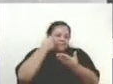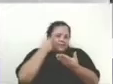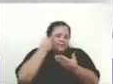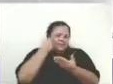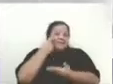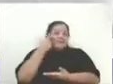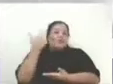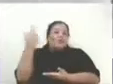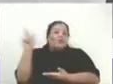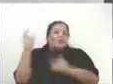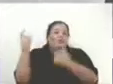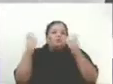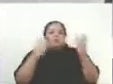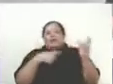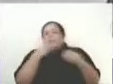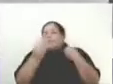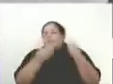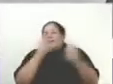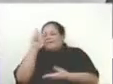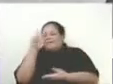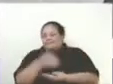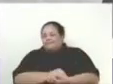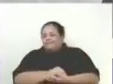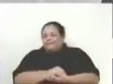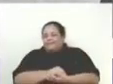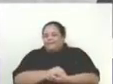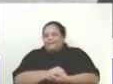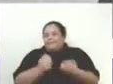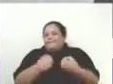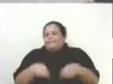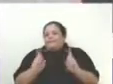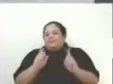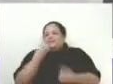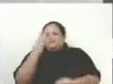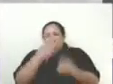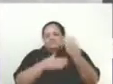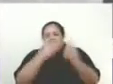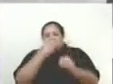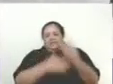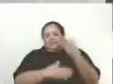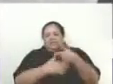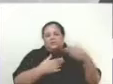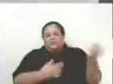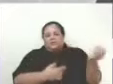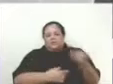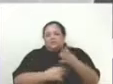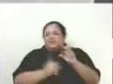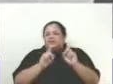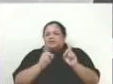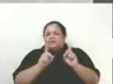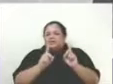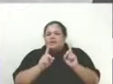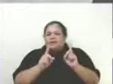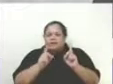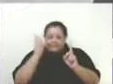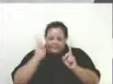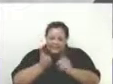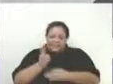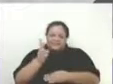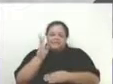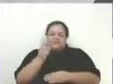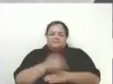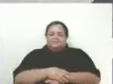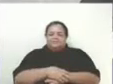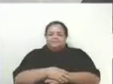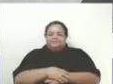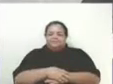não precisa inventar roda. Às vezes, é só trazer a roda para dentro de Botucatu. E o outro, estivemos presentes, Marcelo, na quinta-feira, último